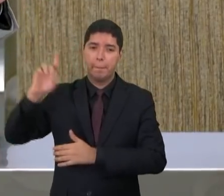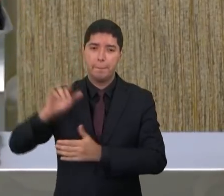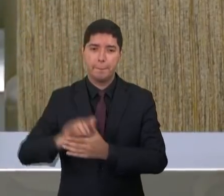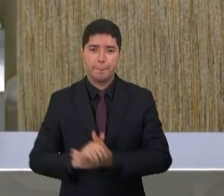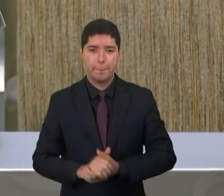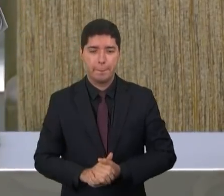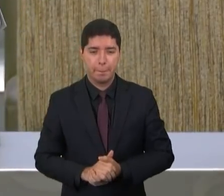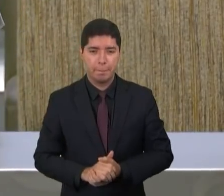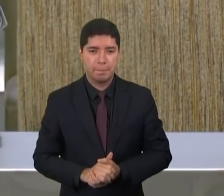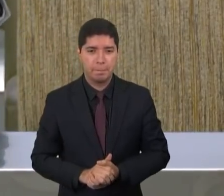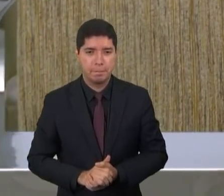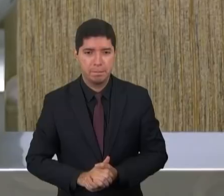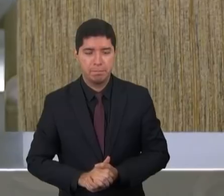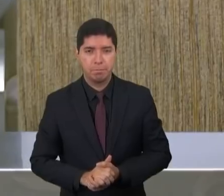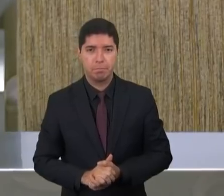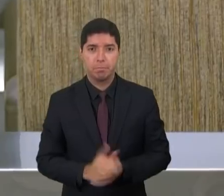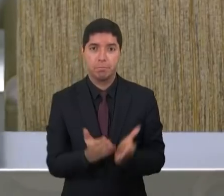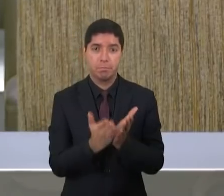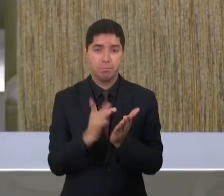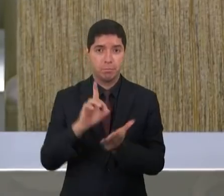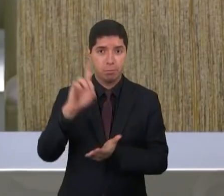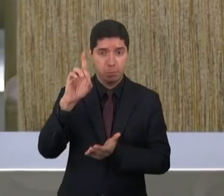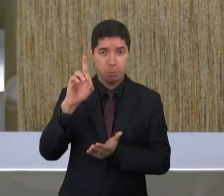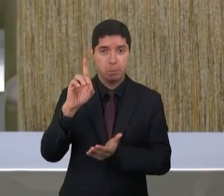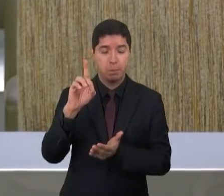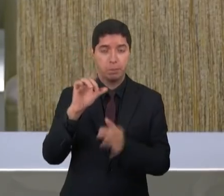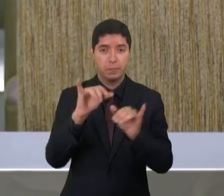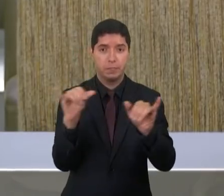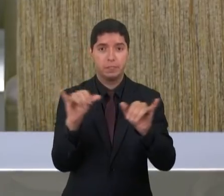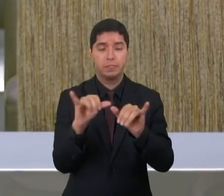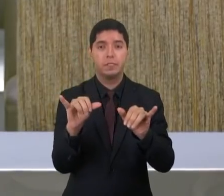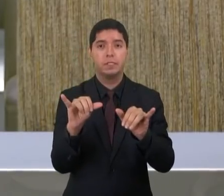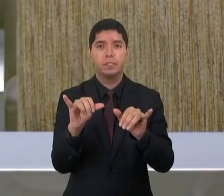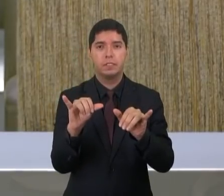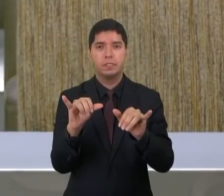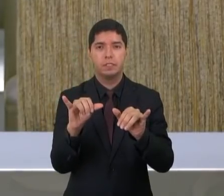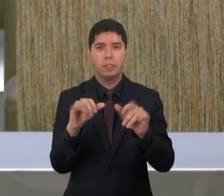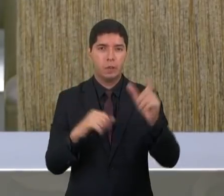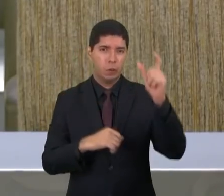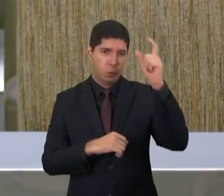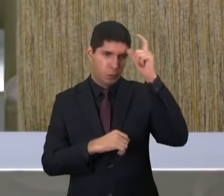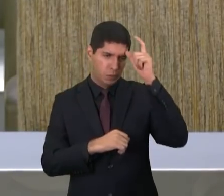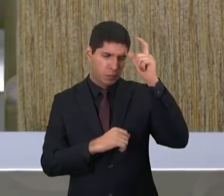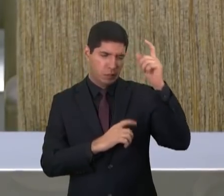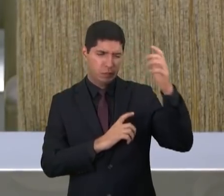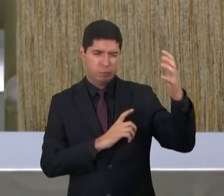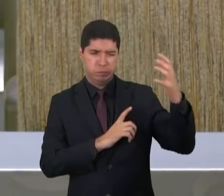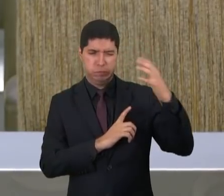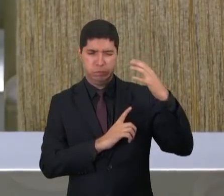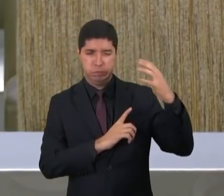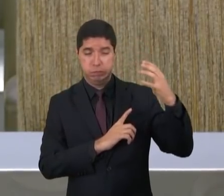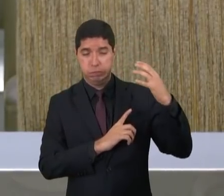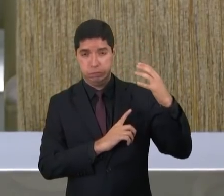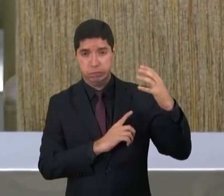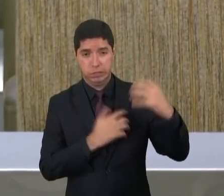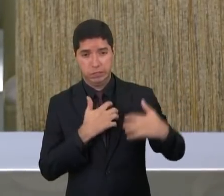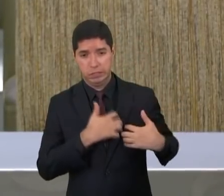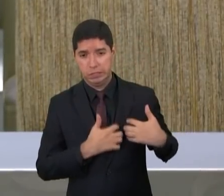Aleluia! A Bíblia diz aqui que a sua ira se acendeu contra nós. Isto mostra